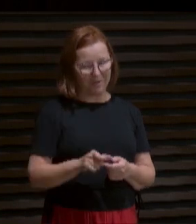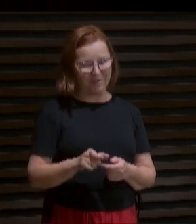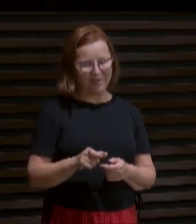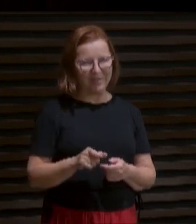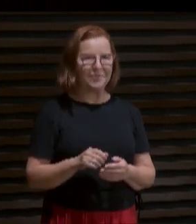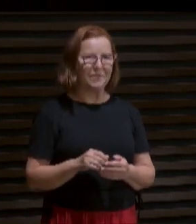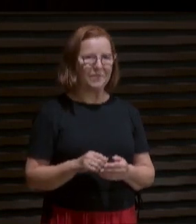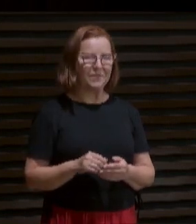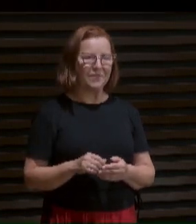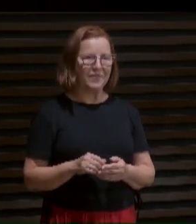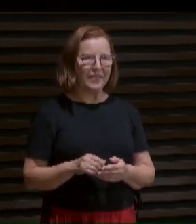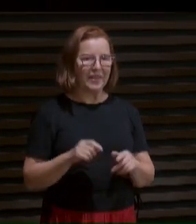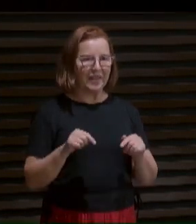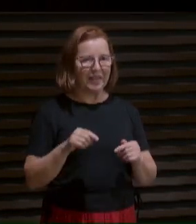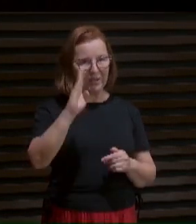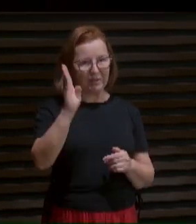E